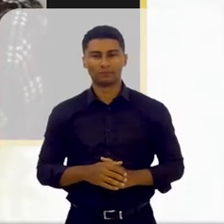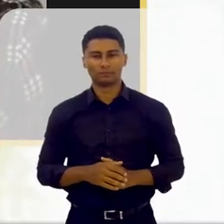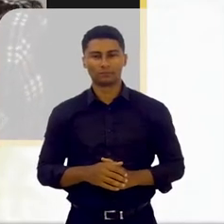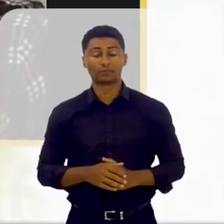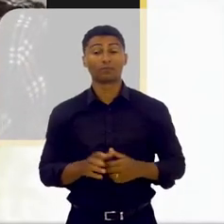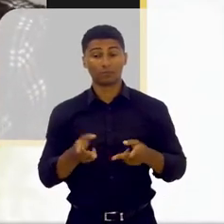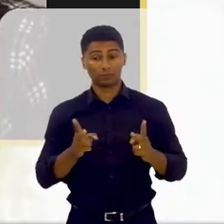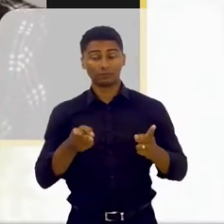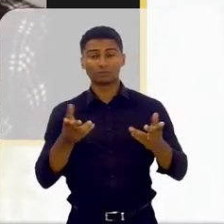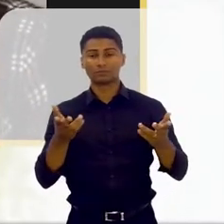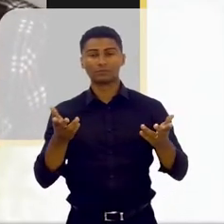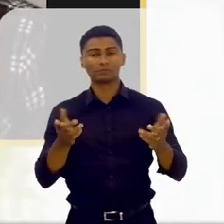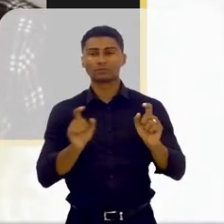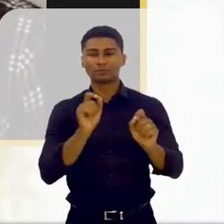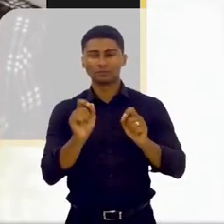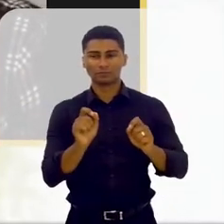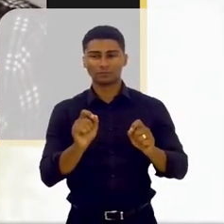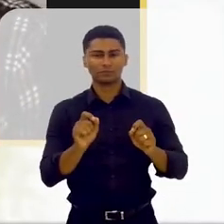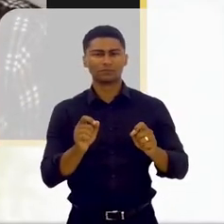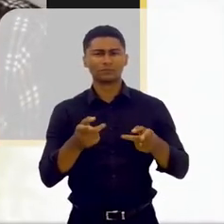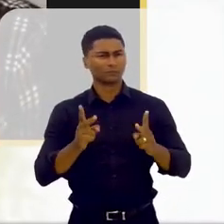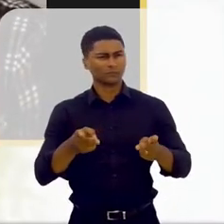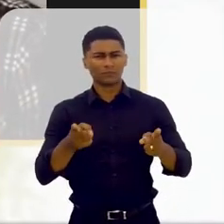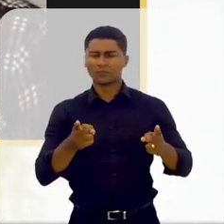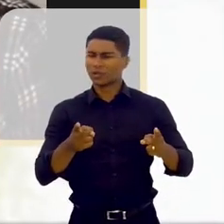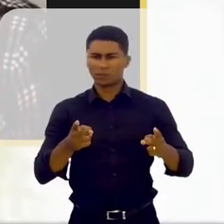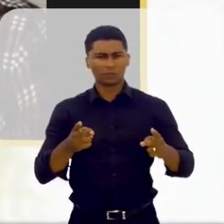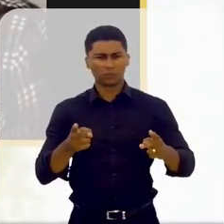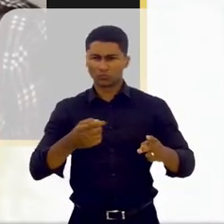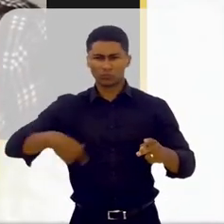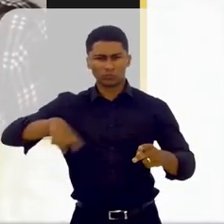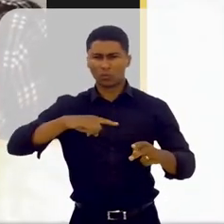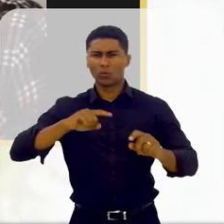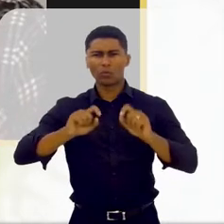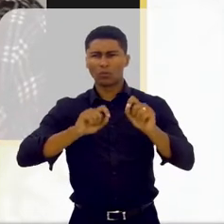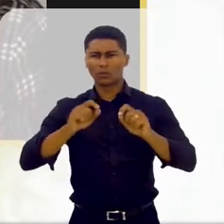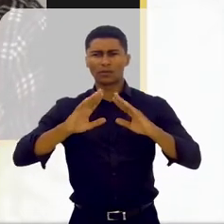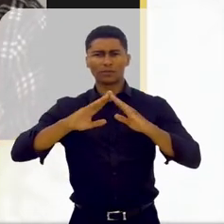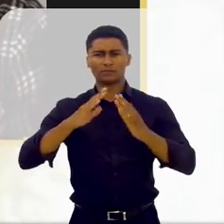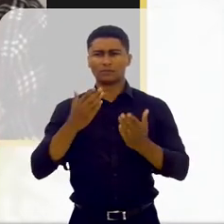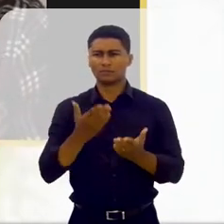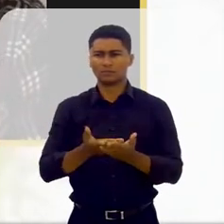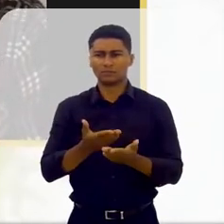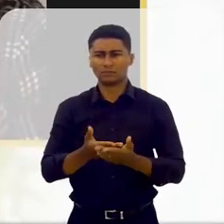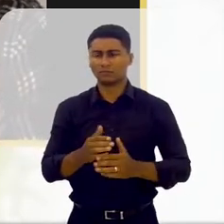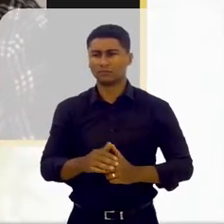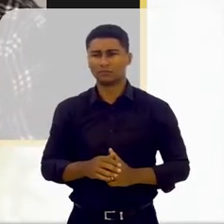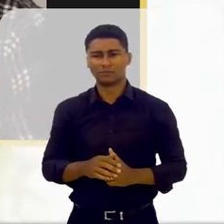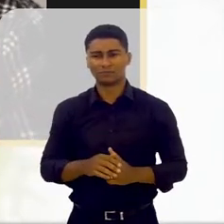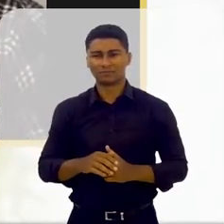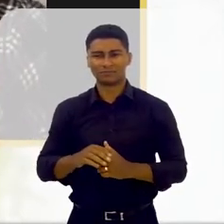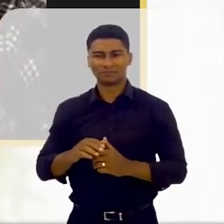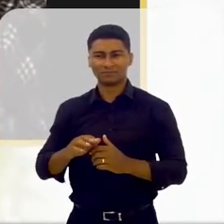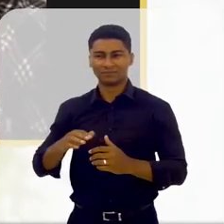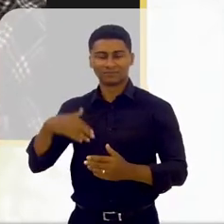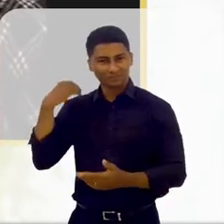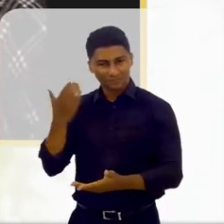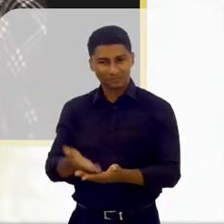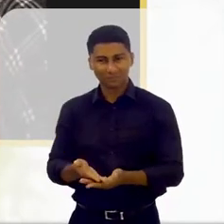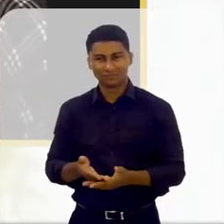Pô, a escola a gente sempre foi bastante ativo, né? Bastante ativo, assim, até naquela. hoje. Até hoje, se